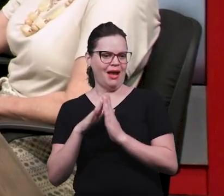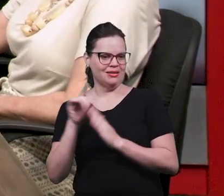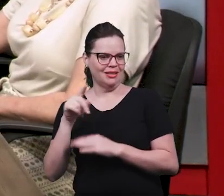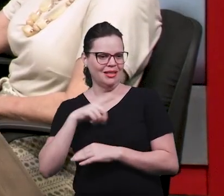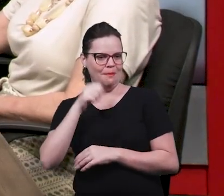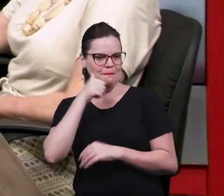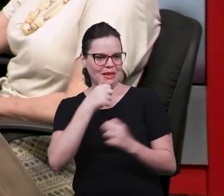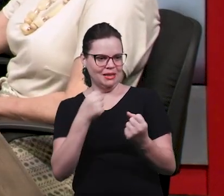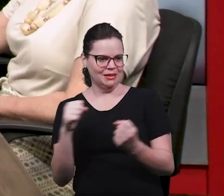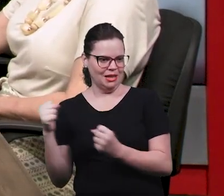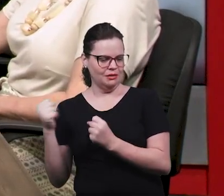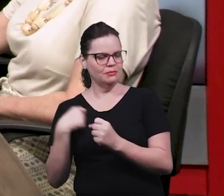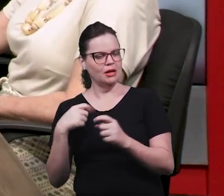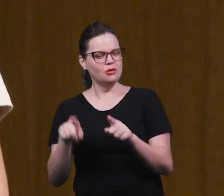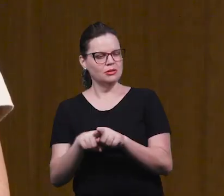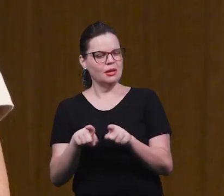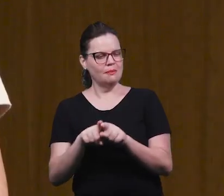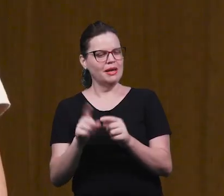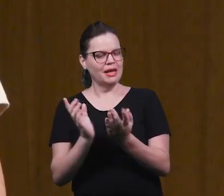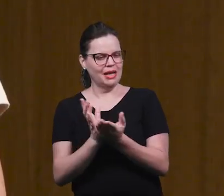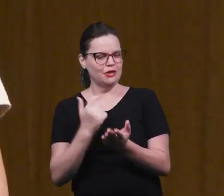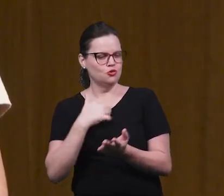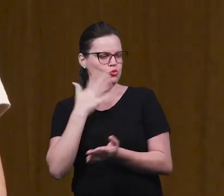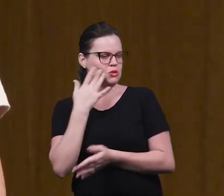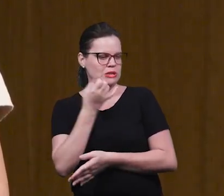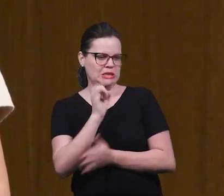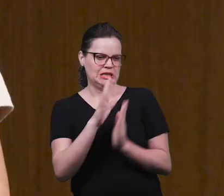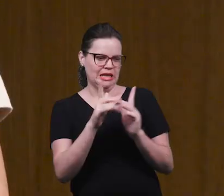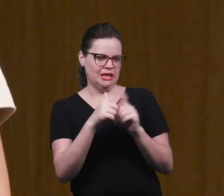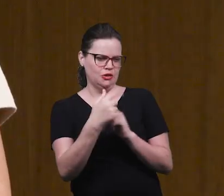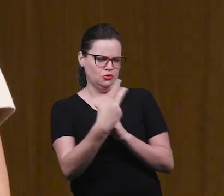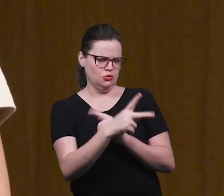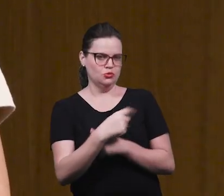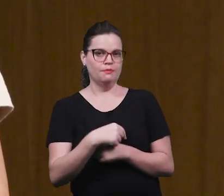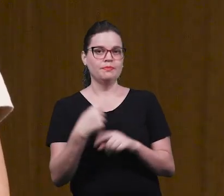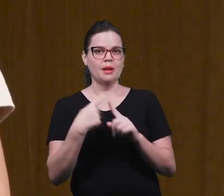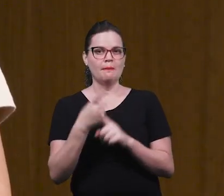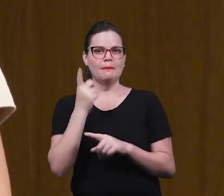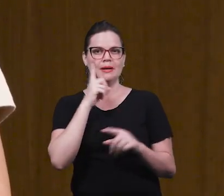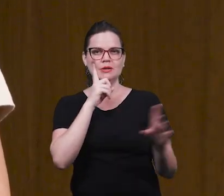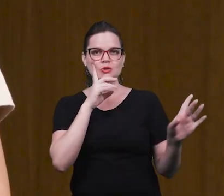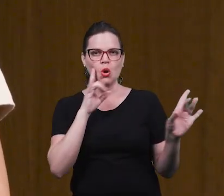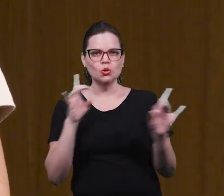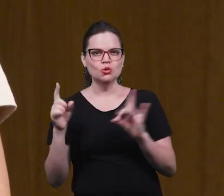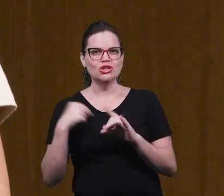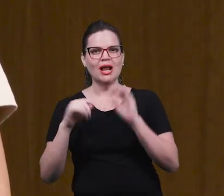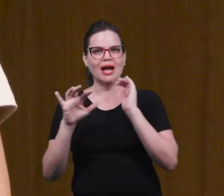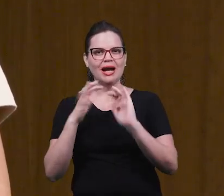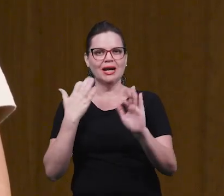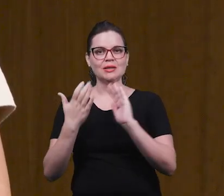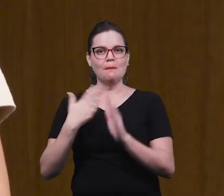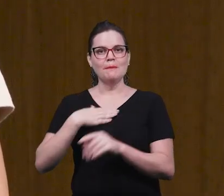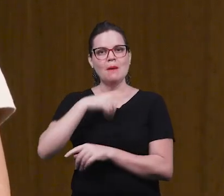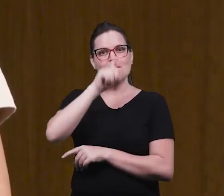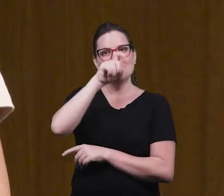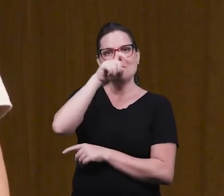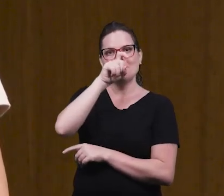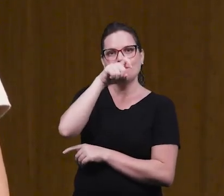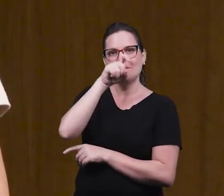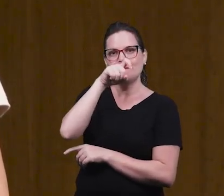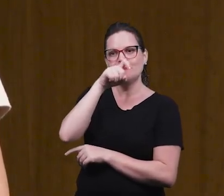minha casa, ela também é crente, não sei se ela é da sua igreja, mas ela canta o dia inteiro e o meu